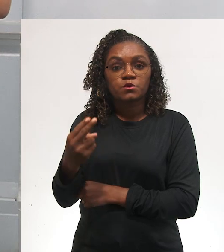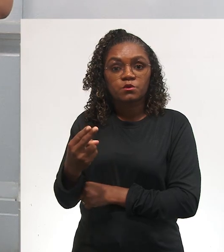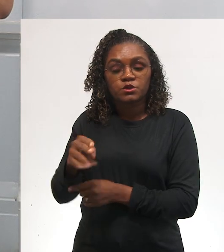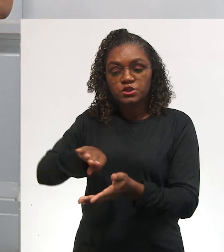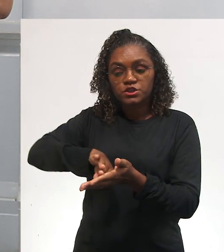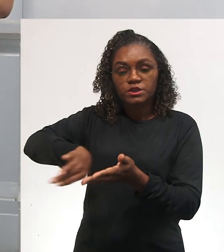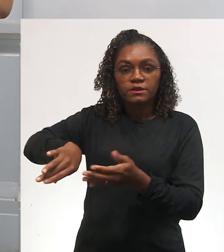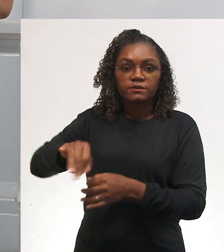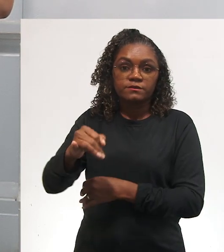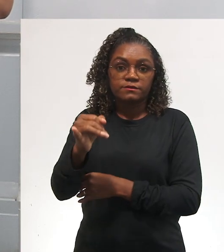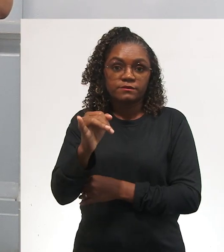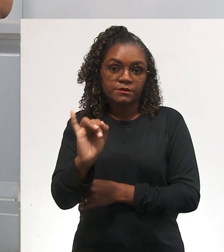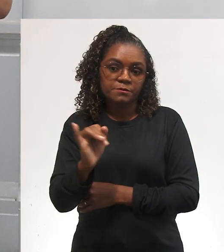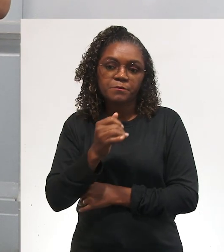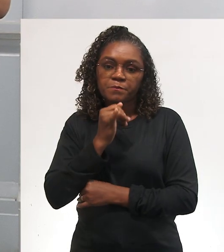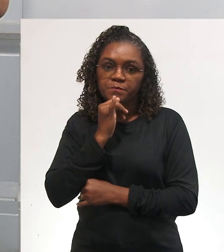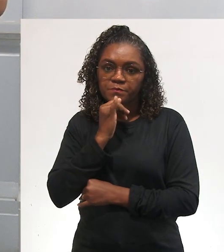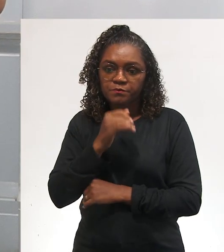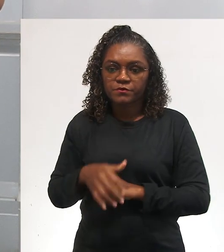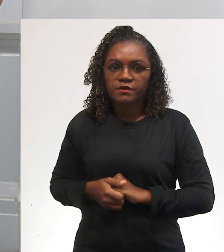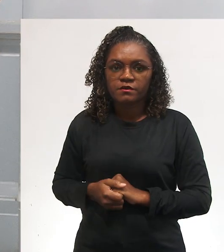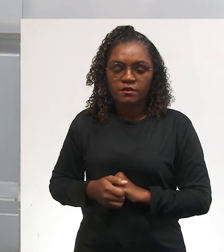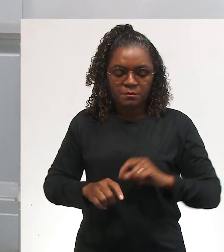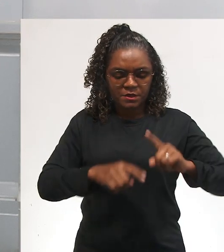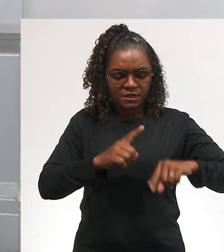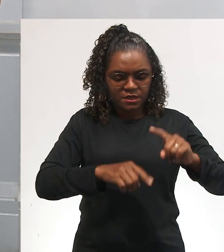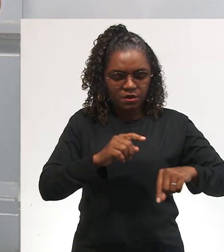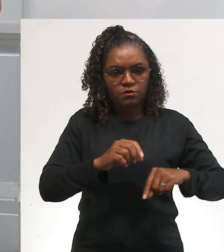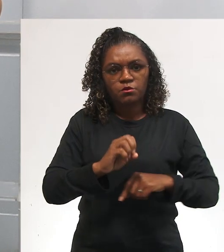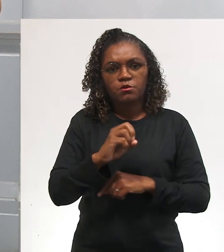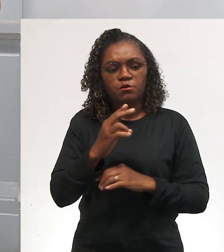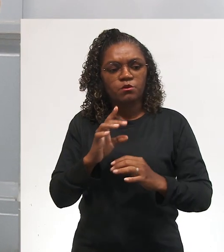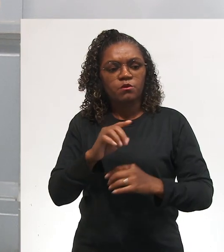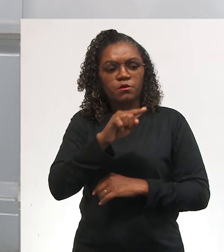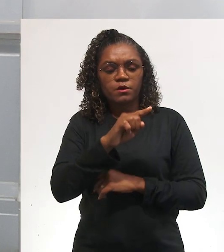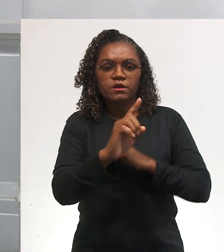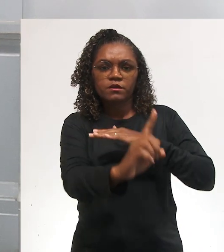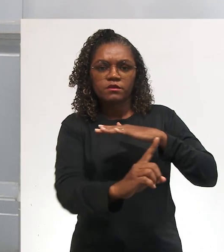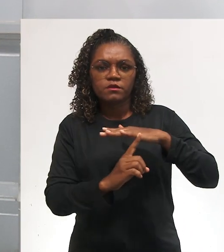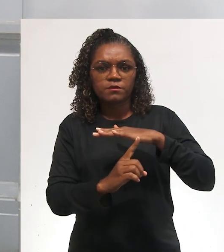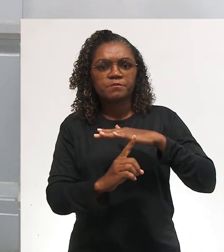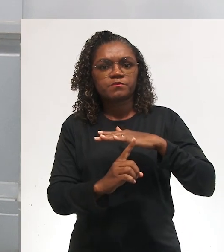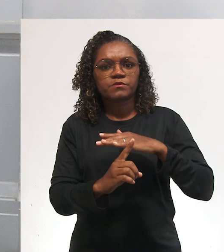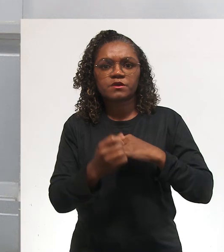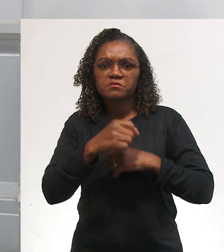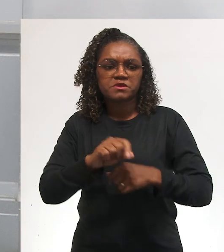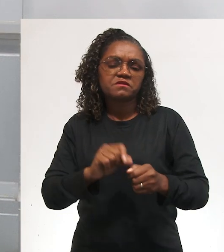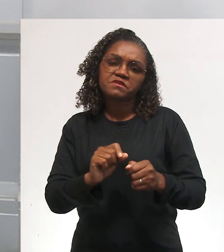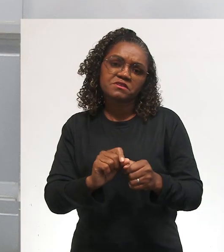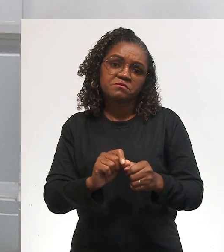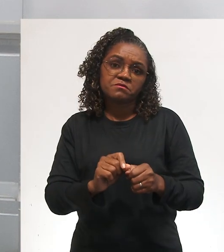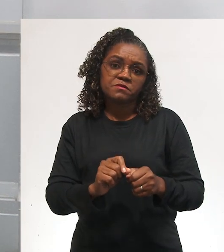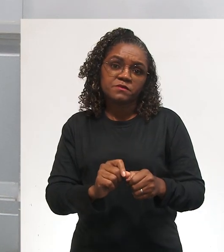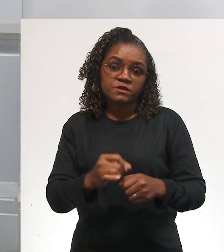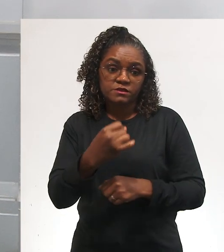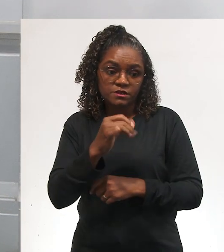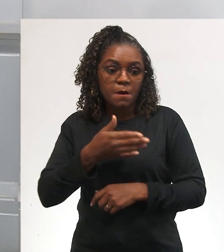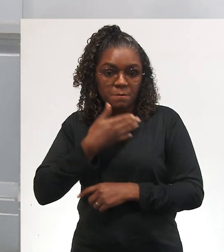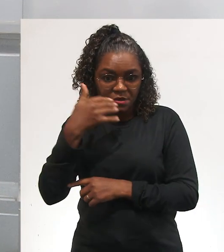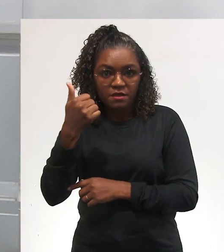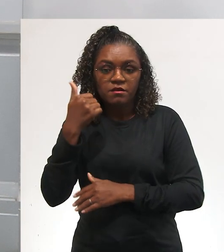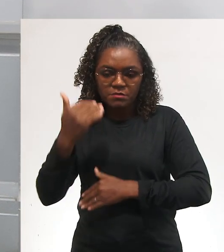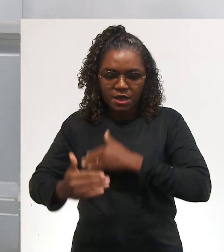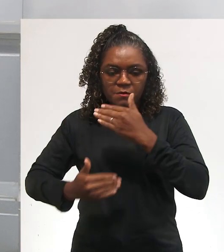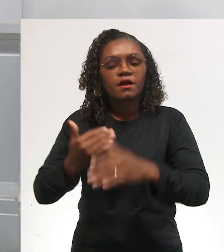eliminado, pois se ele não agrega valor nem para o produto, nem para o cliente, ele não precisa ser executado. Então,